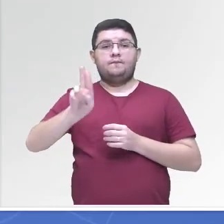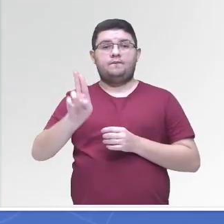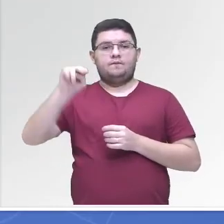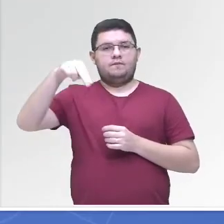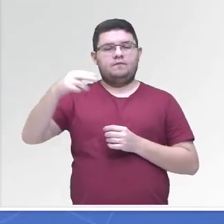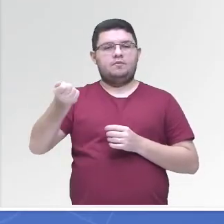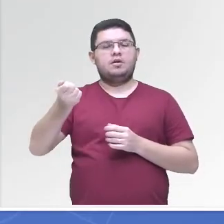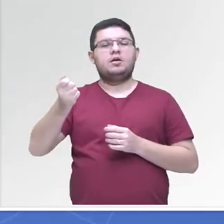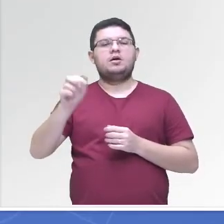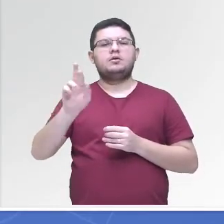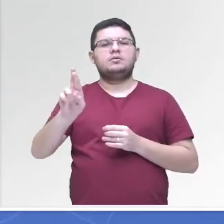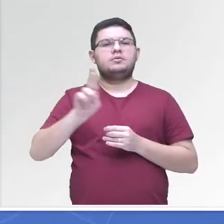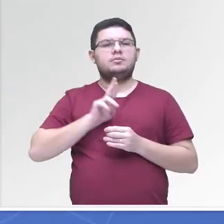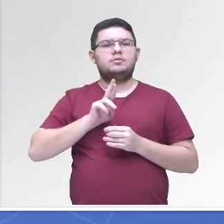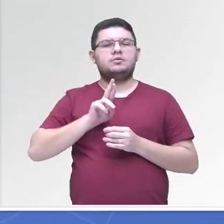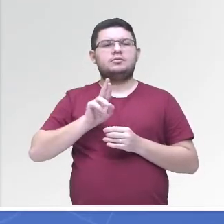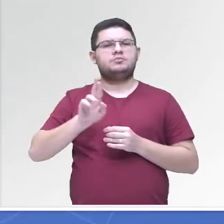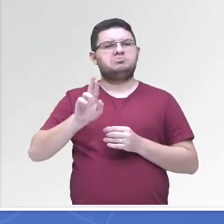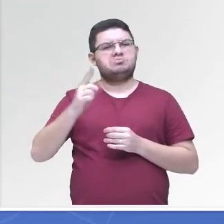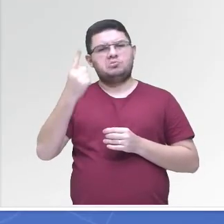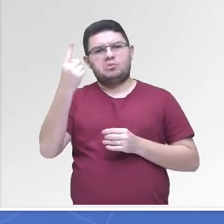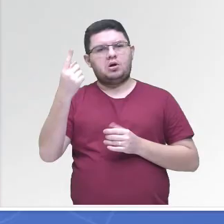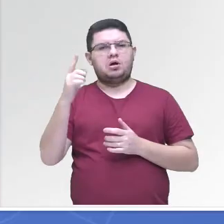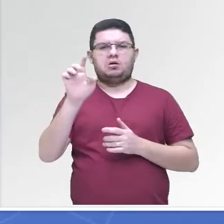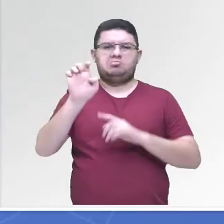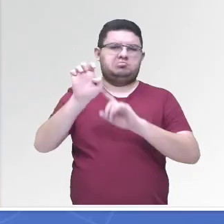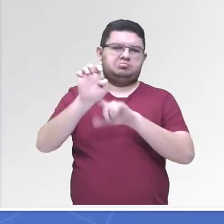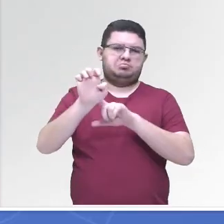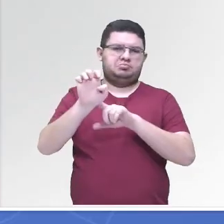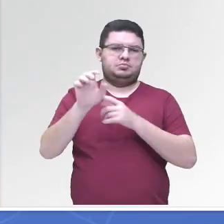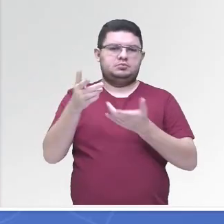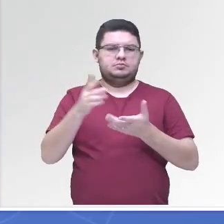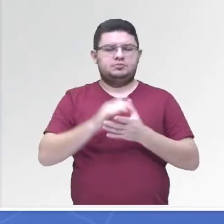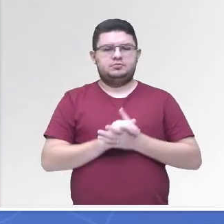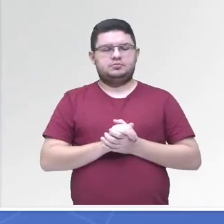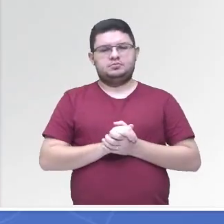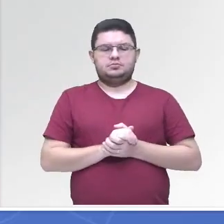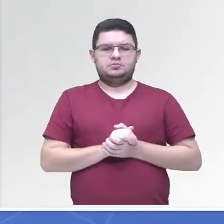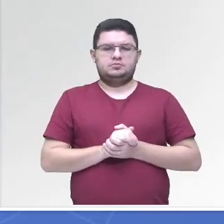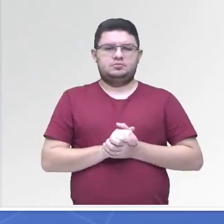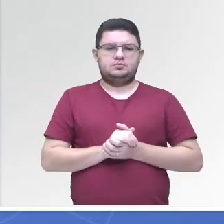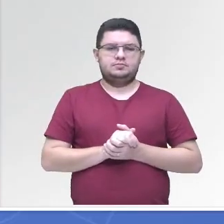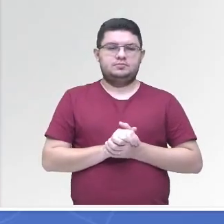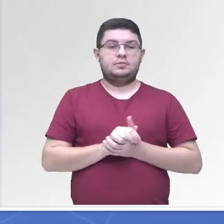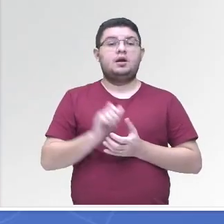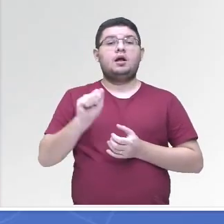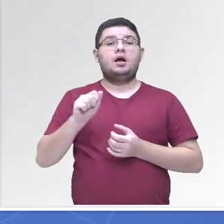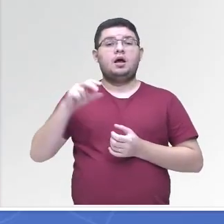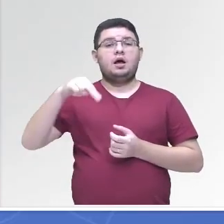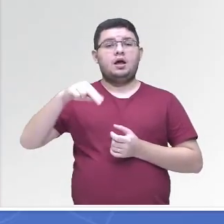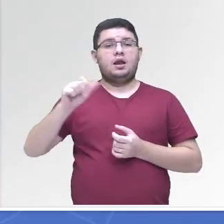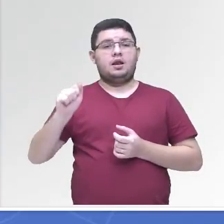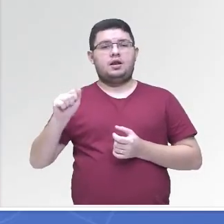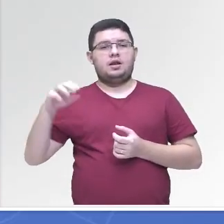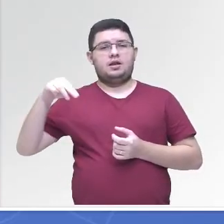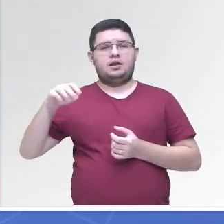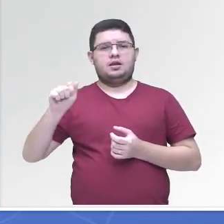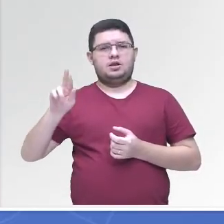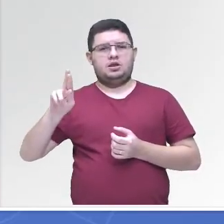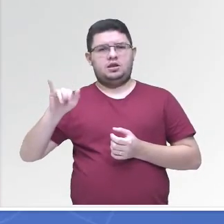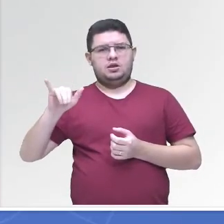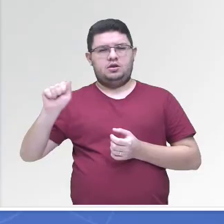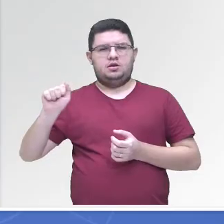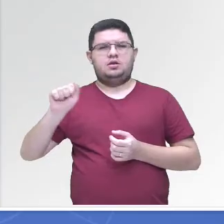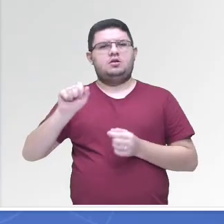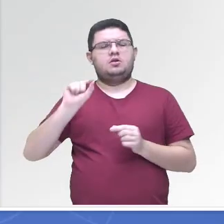uma das questões aí é a letra E. Quem mais respondeu? Ana Maria, questão 1, letra E.